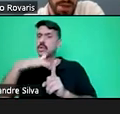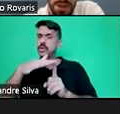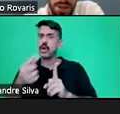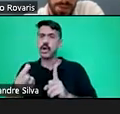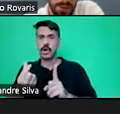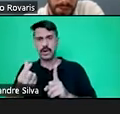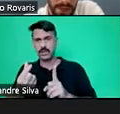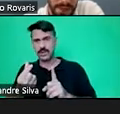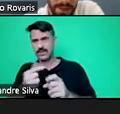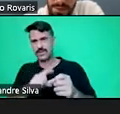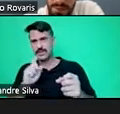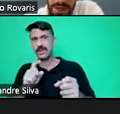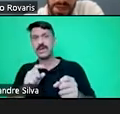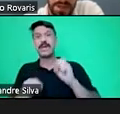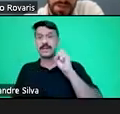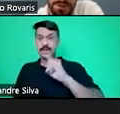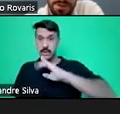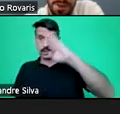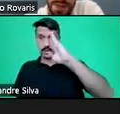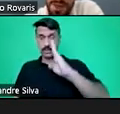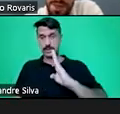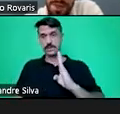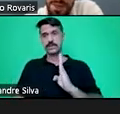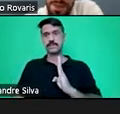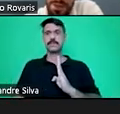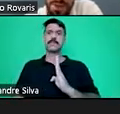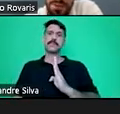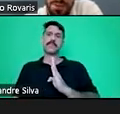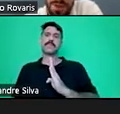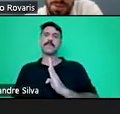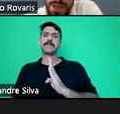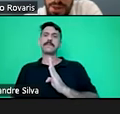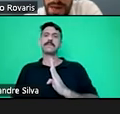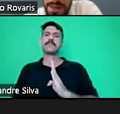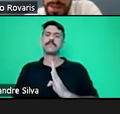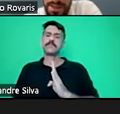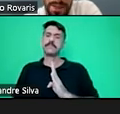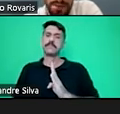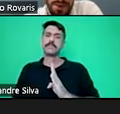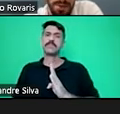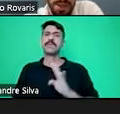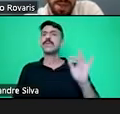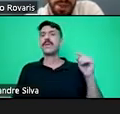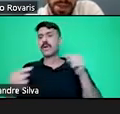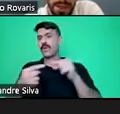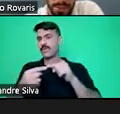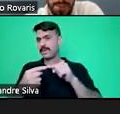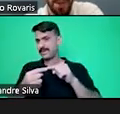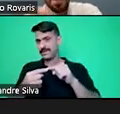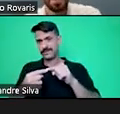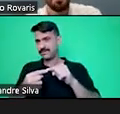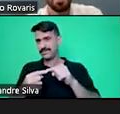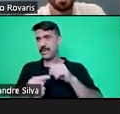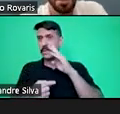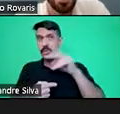socioeconômica. Quando a gente olha para o Brasil, a gente vê que isso não se enquadra dessa forma. Então, por